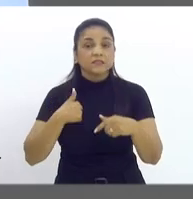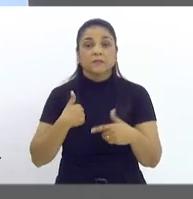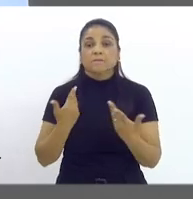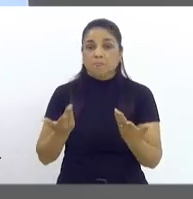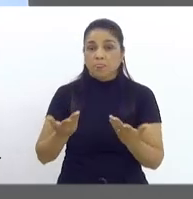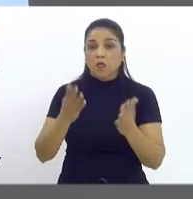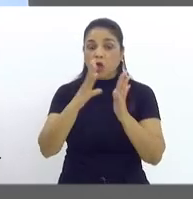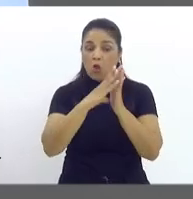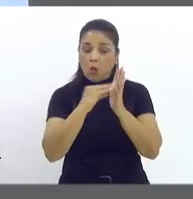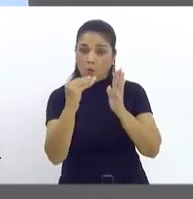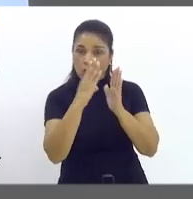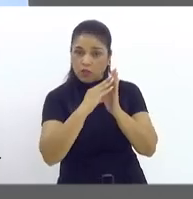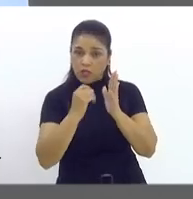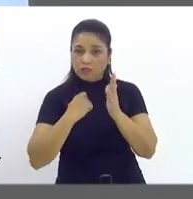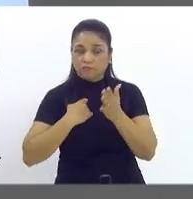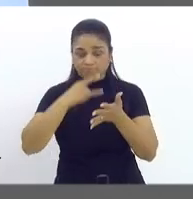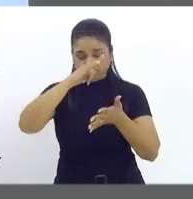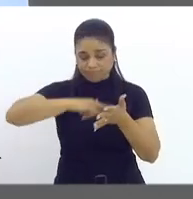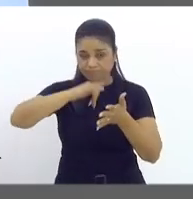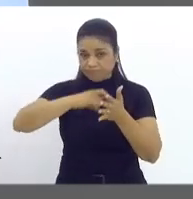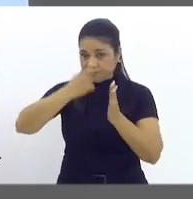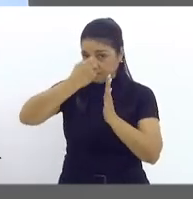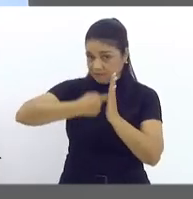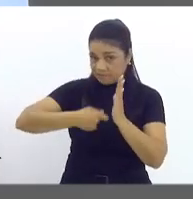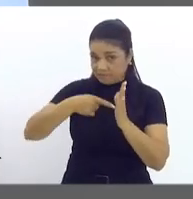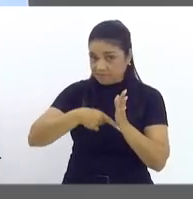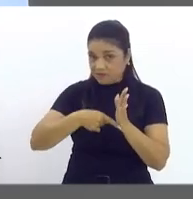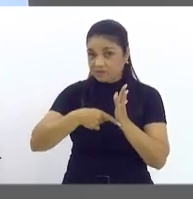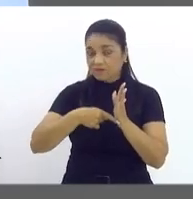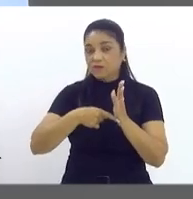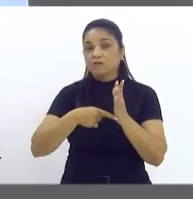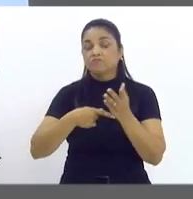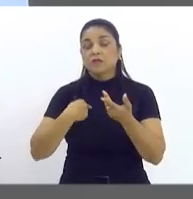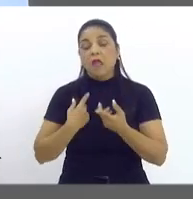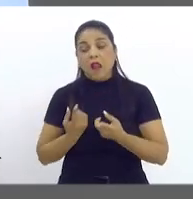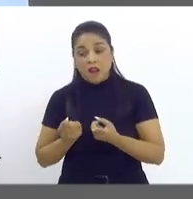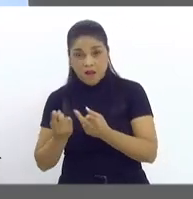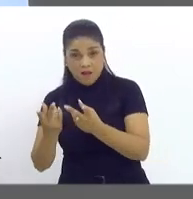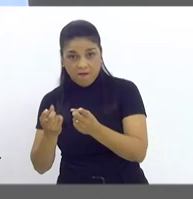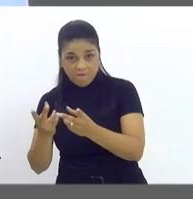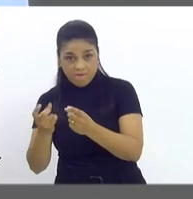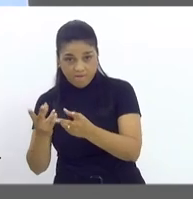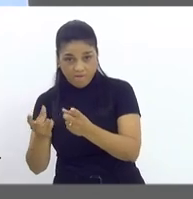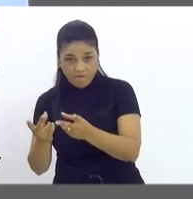O modelo tarifário, né, ele remunera a empresa a partir das suas vendas e